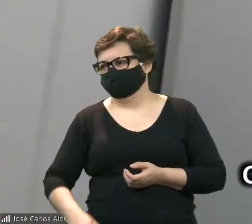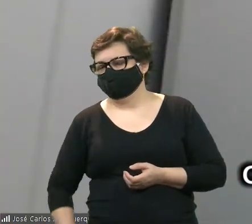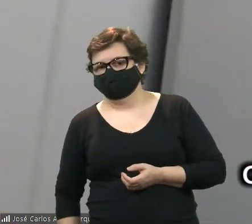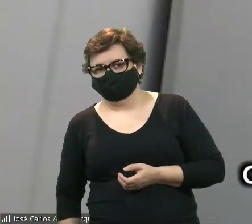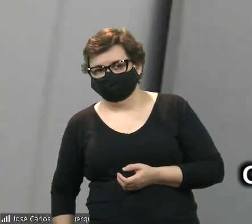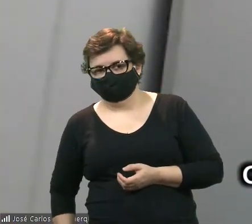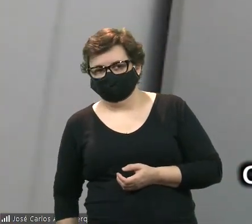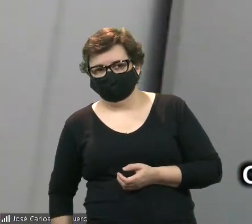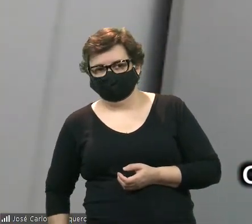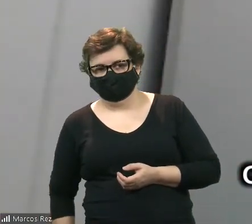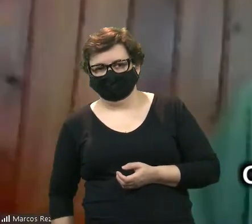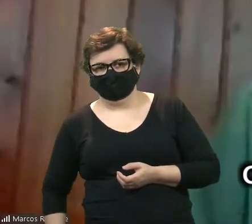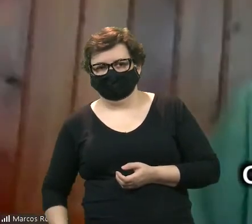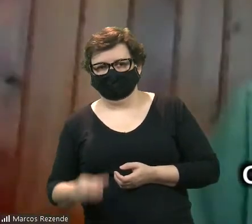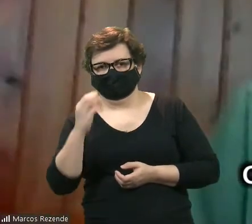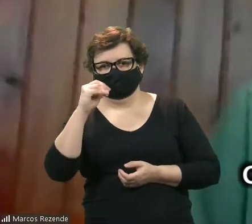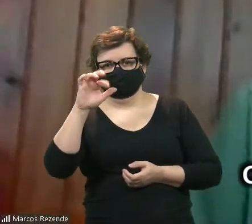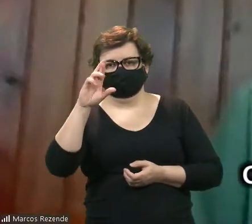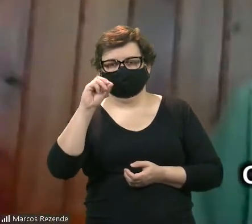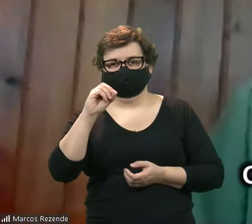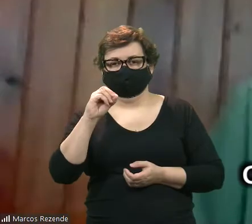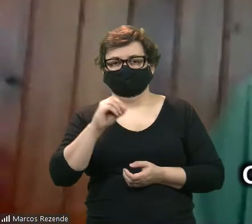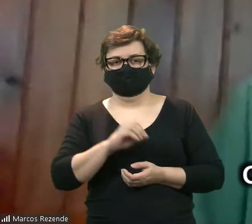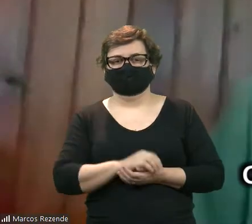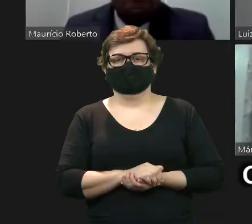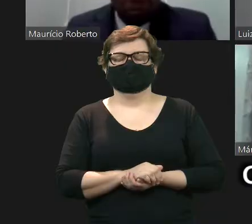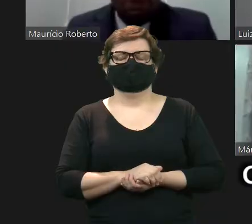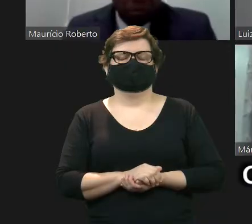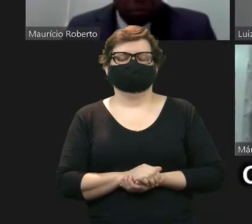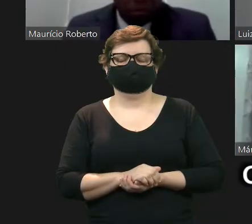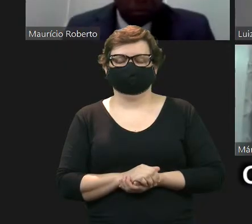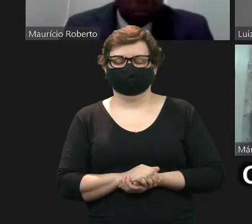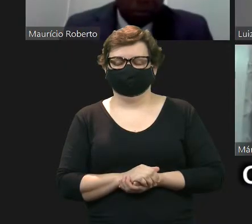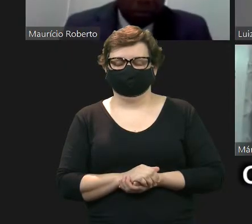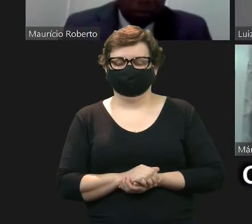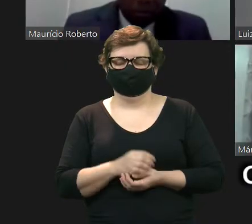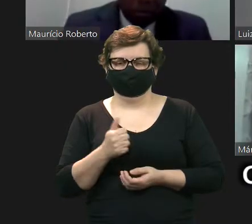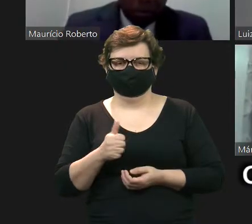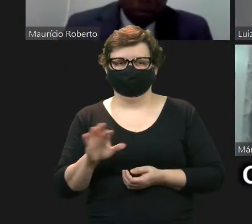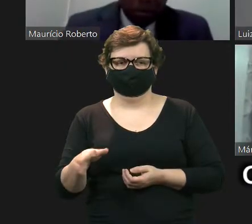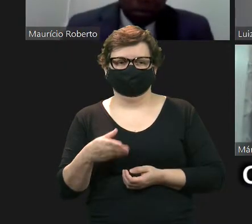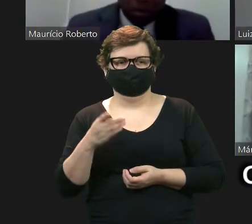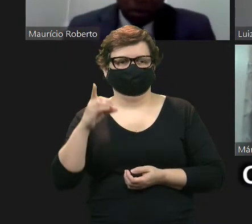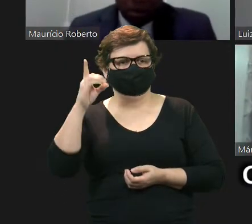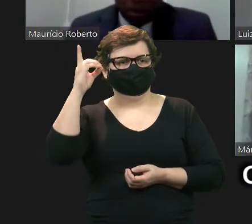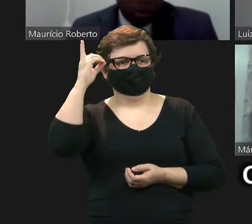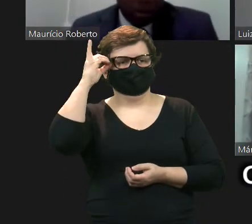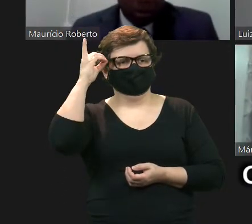Vereador Cícero do Ceasa. Retirando meu requerimento. Vereador Danilo da Saúde. Sim.